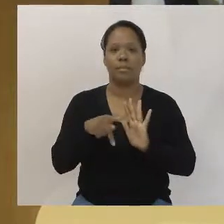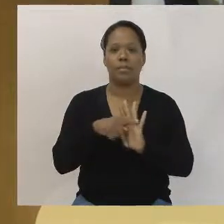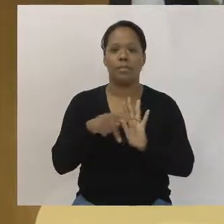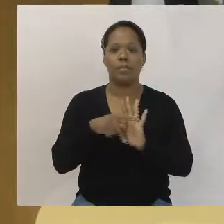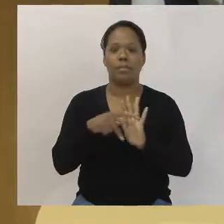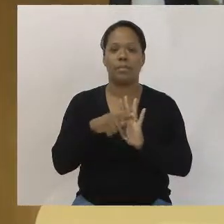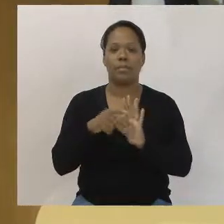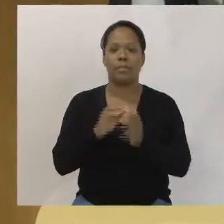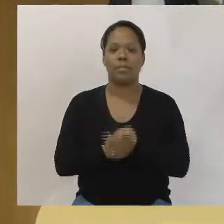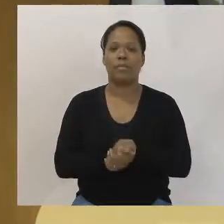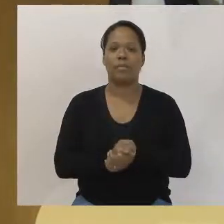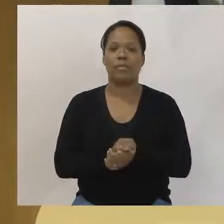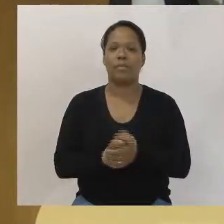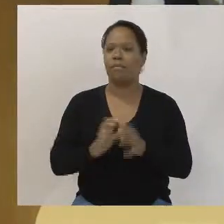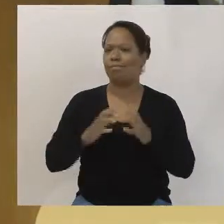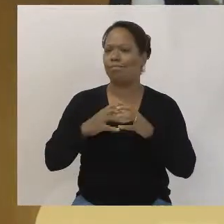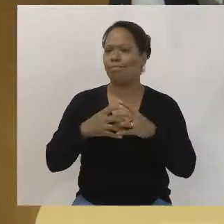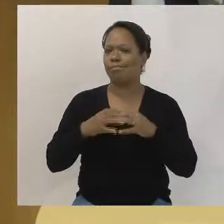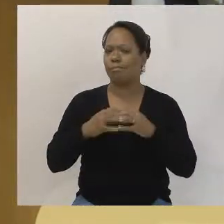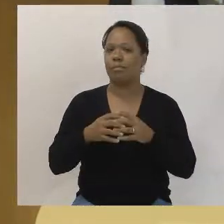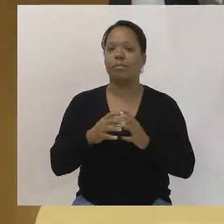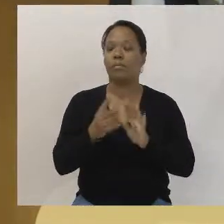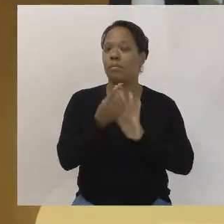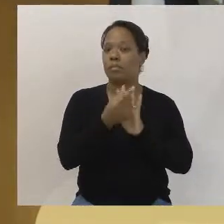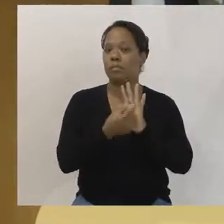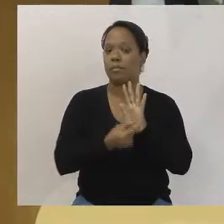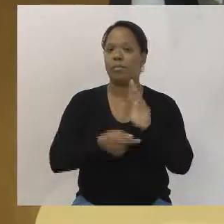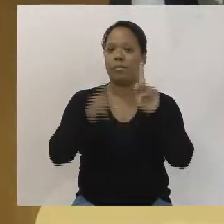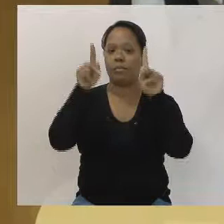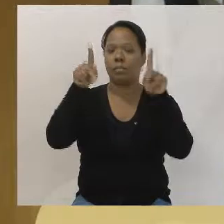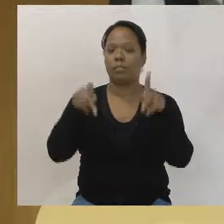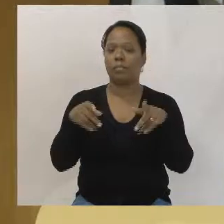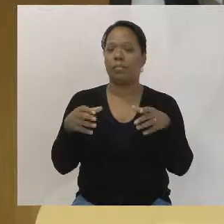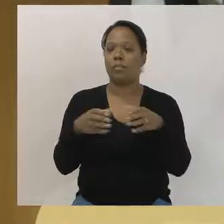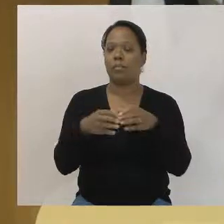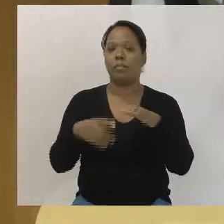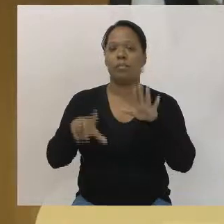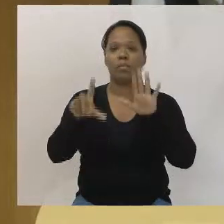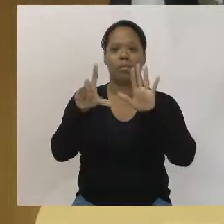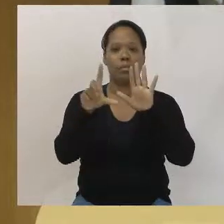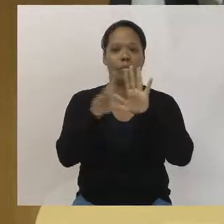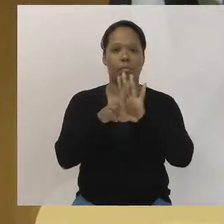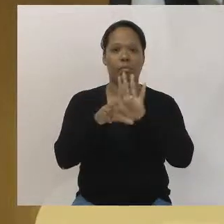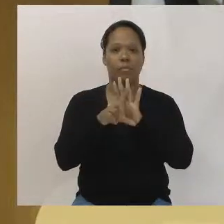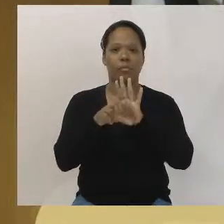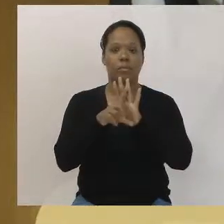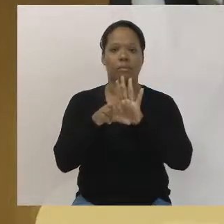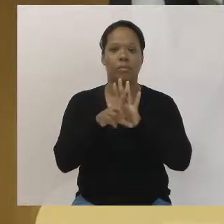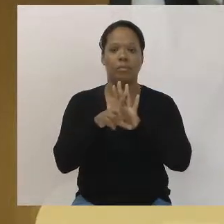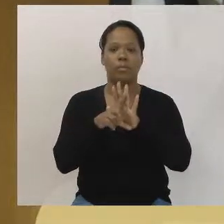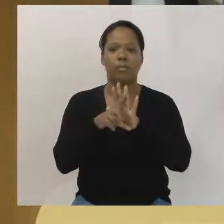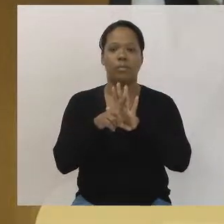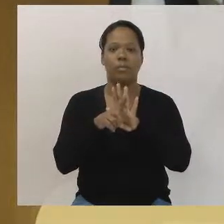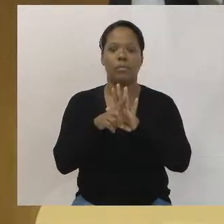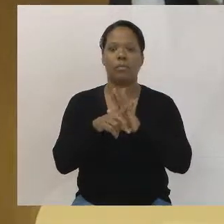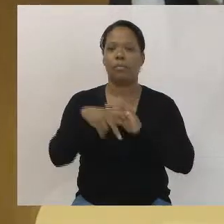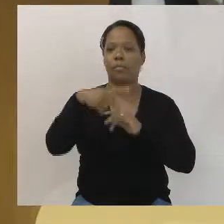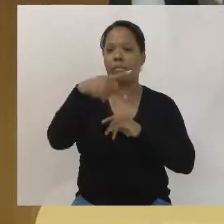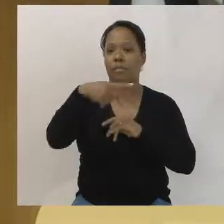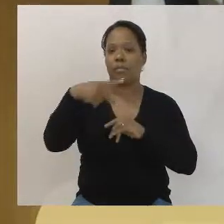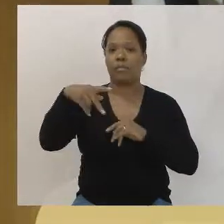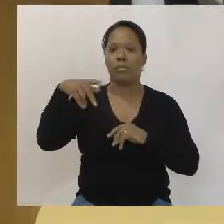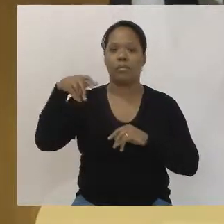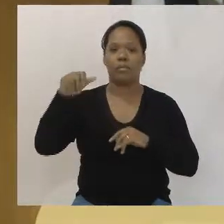complexo e orçamento público compreende um conjunto de leis formando formado pelo ppa